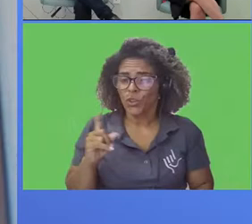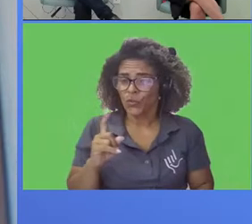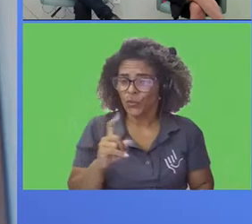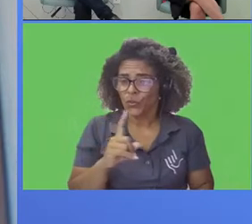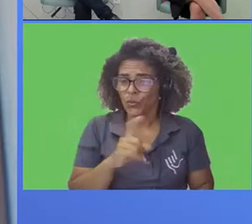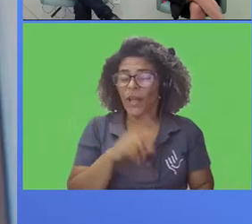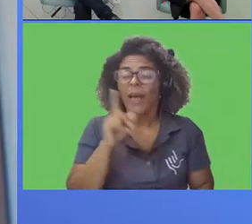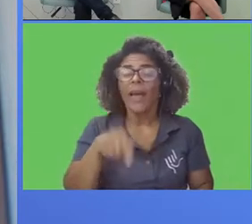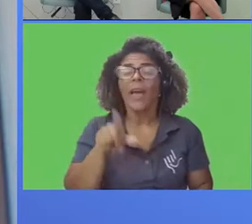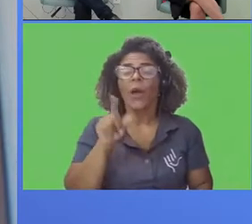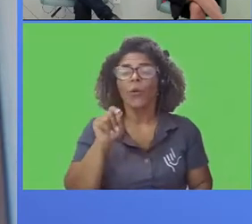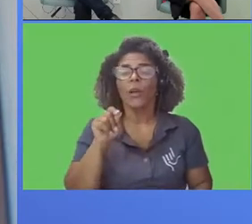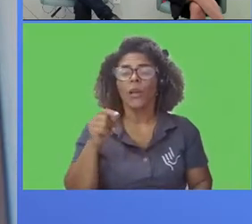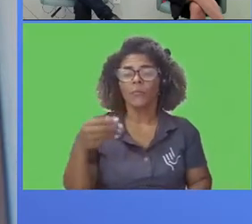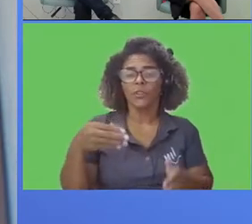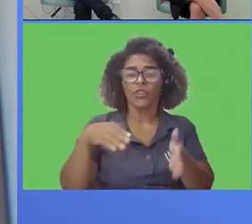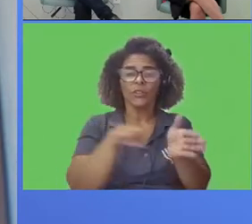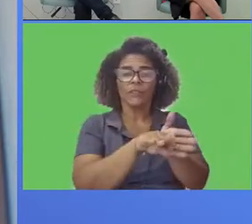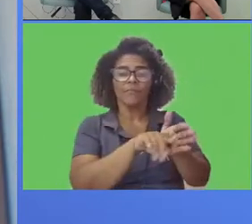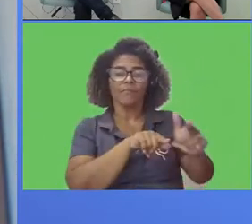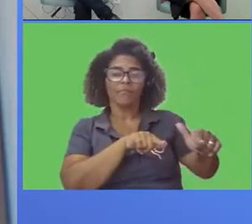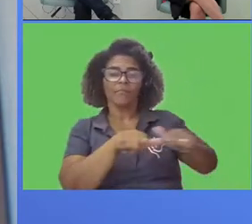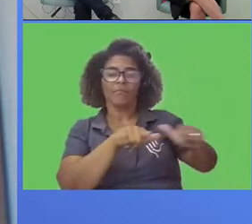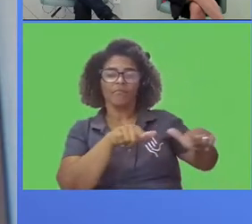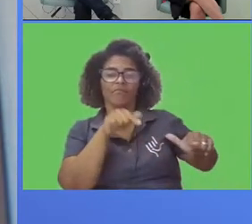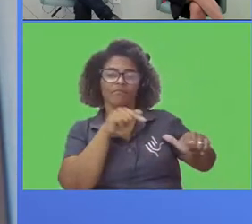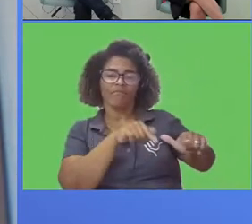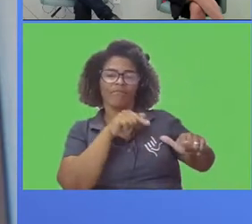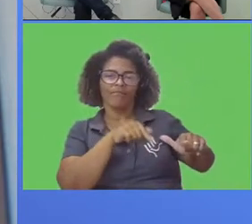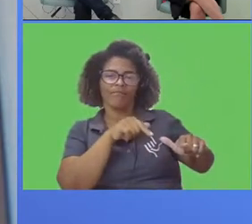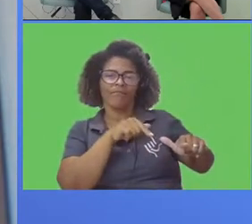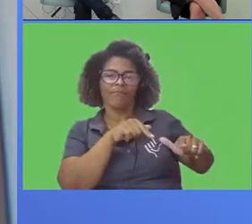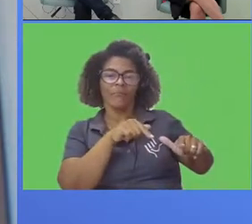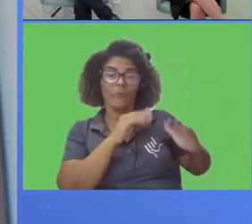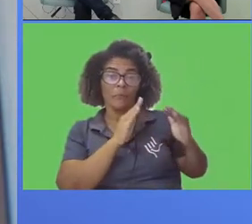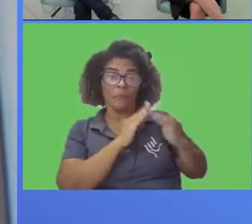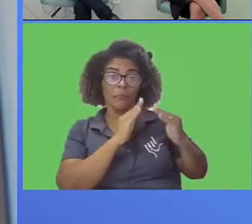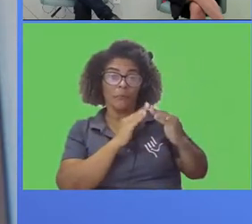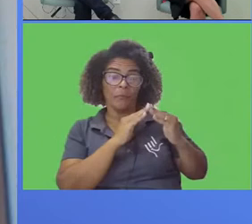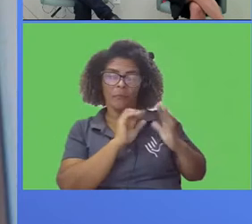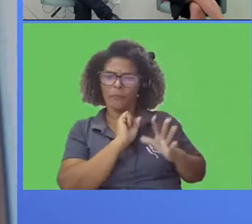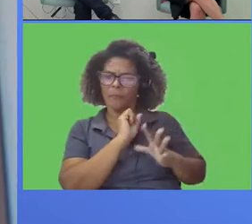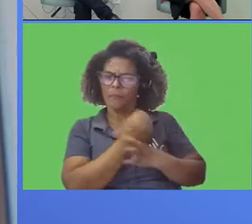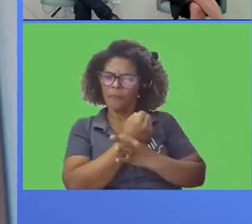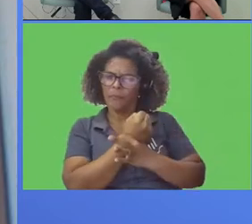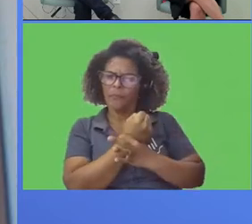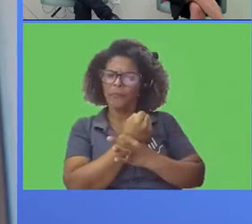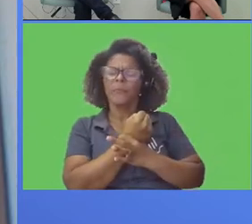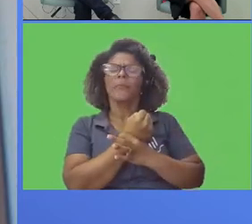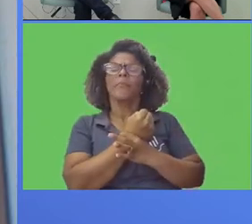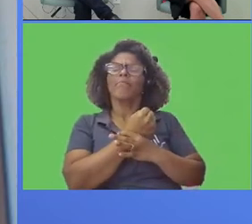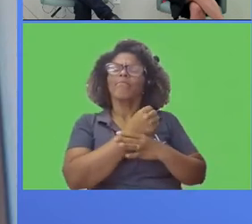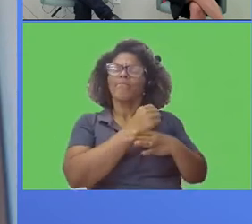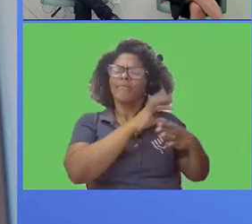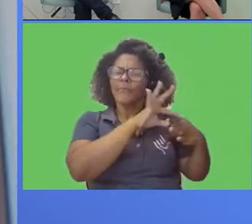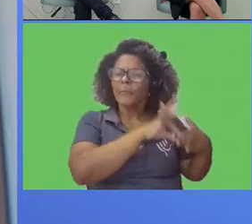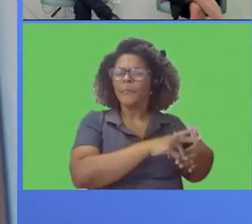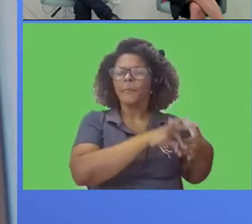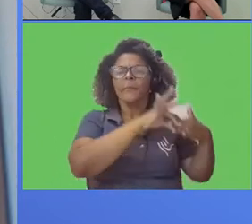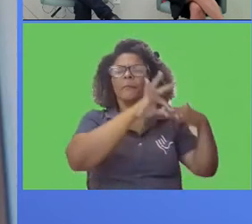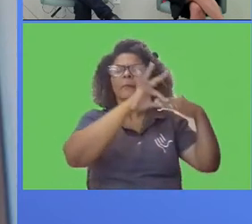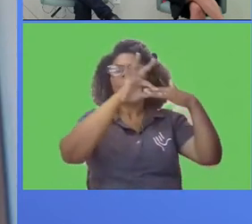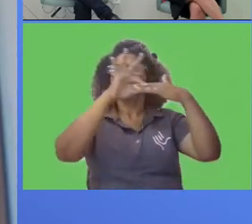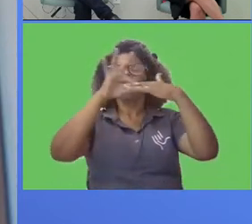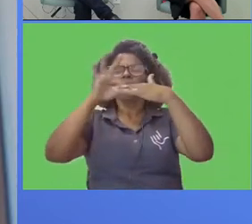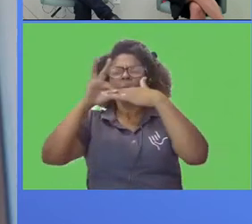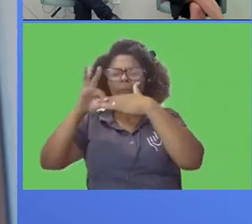dificuldades é para chegar no trabalho, é sair da minha casa com segurança, com mobilidade, com